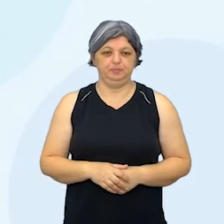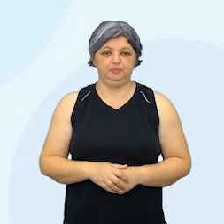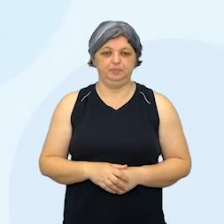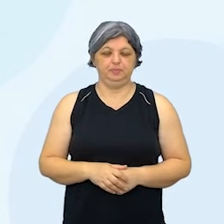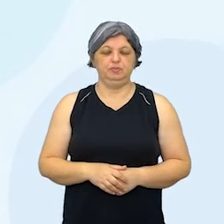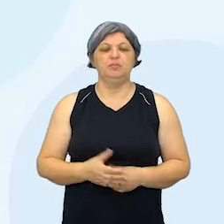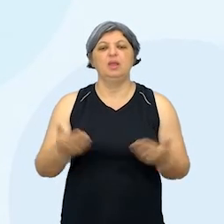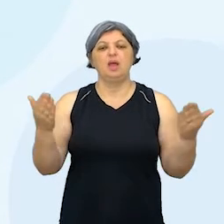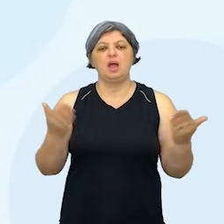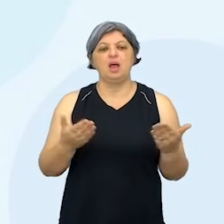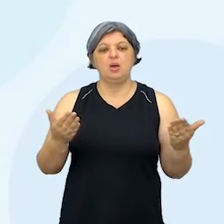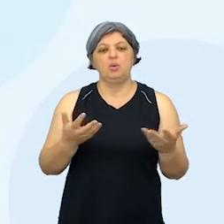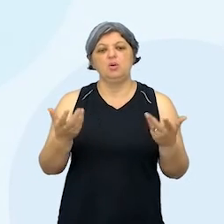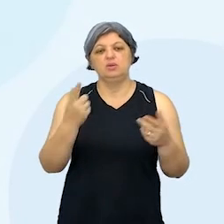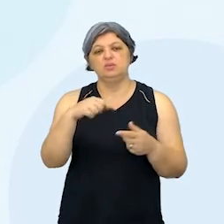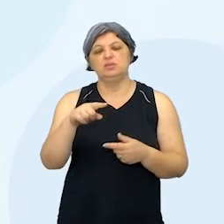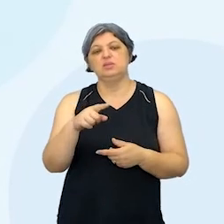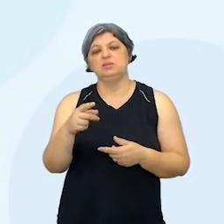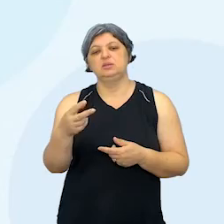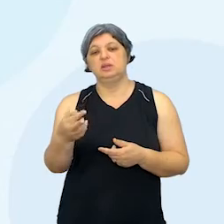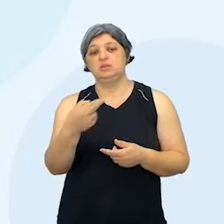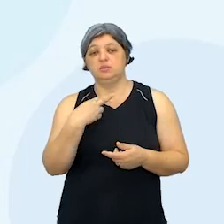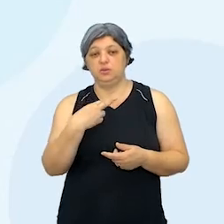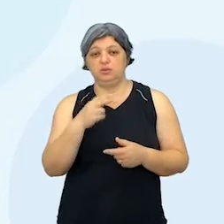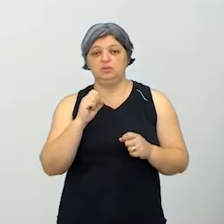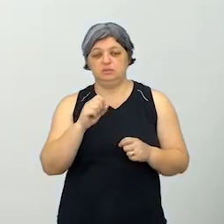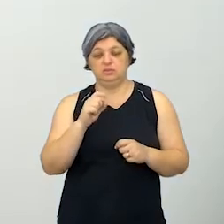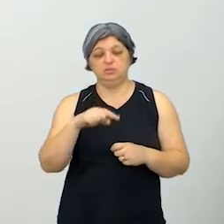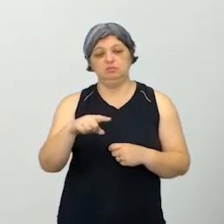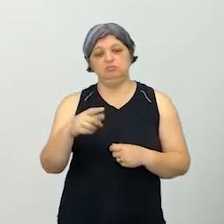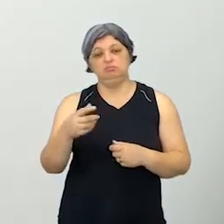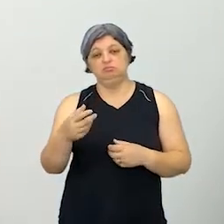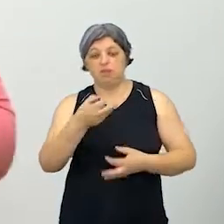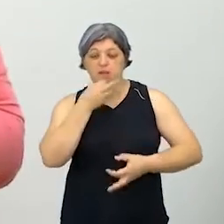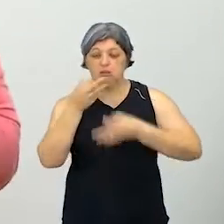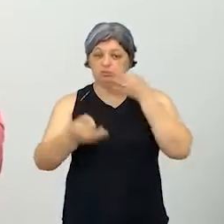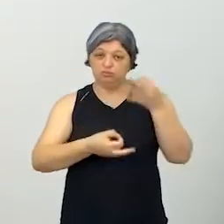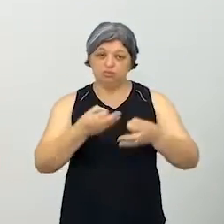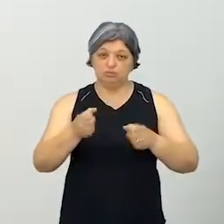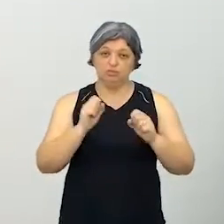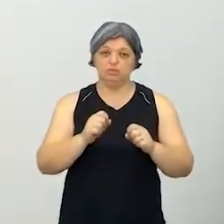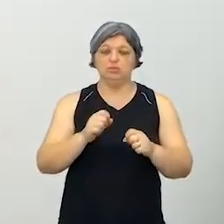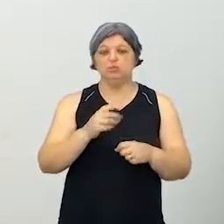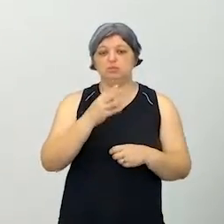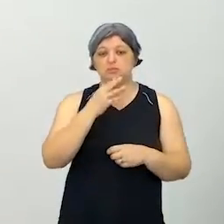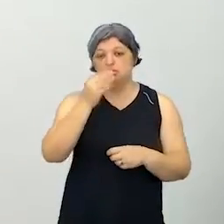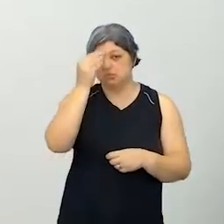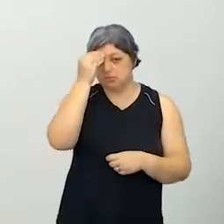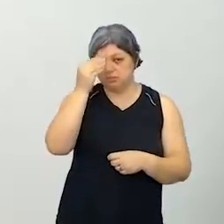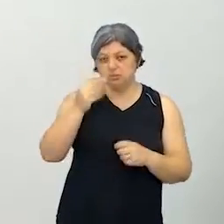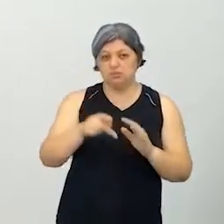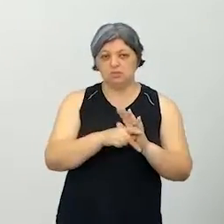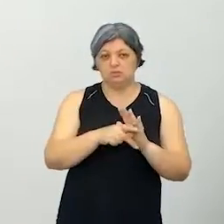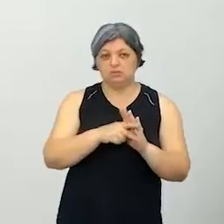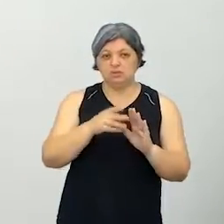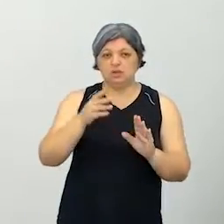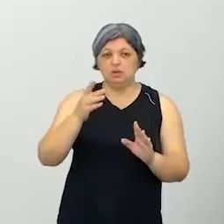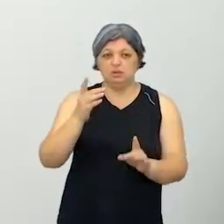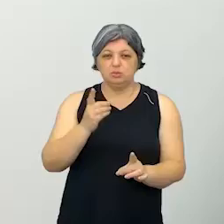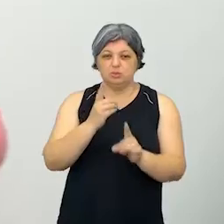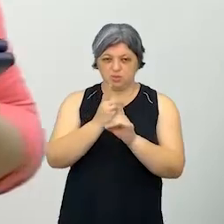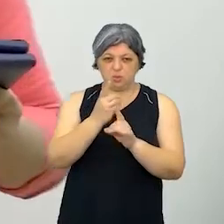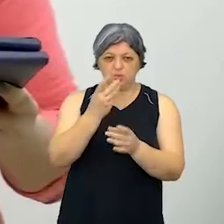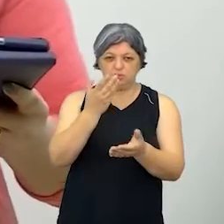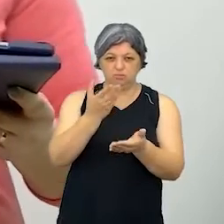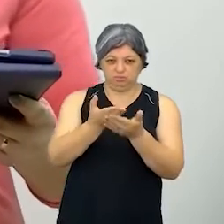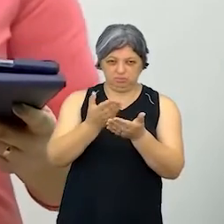agora eu quero que vocês me digam, que vocês colaborem considerando os conhecimentos dos nossos encontros anteriores, tudo